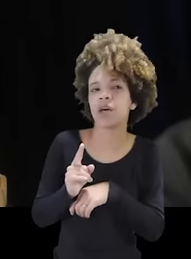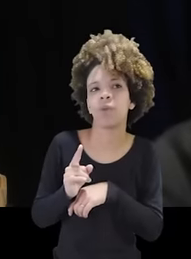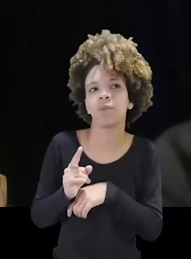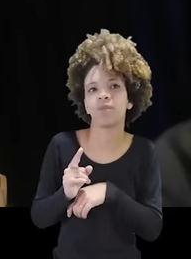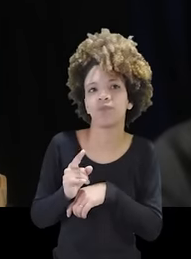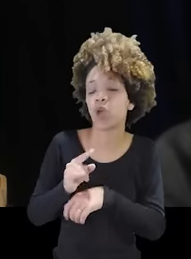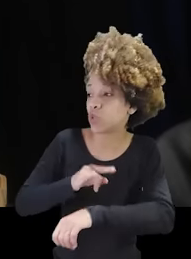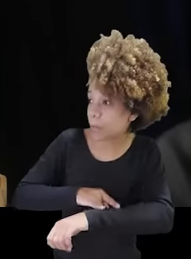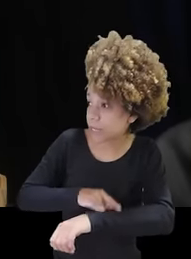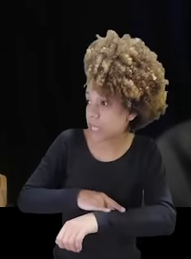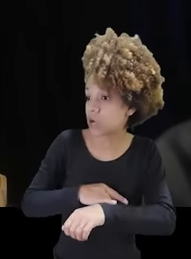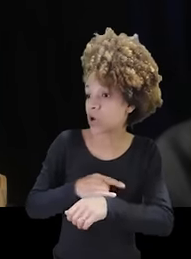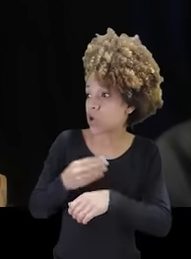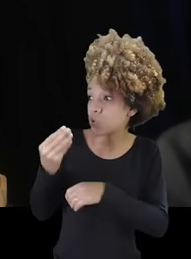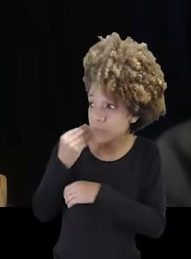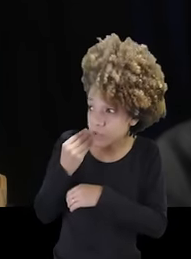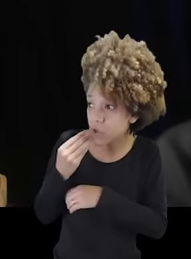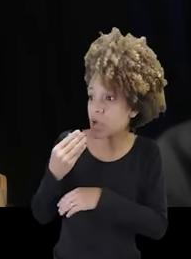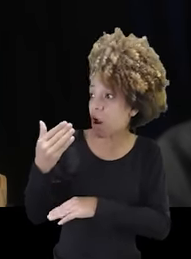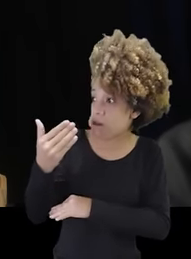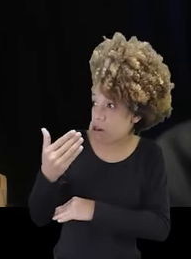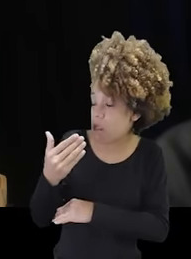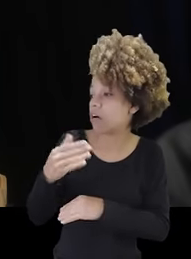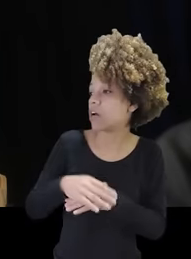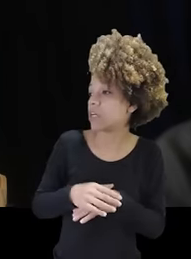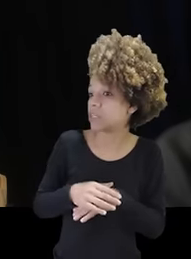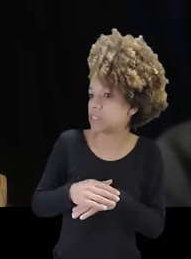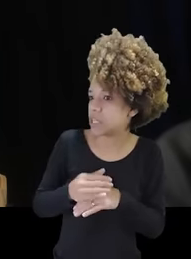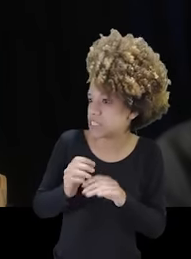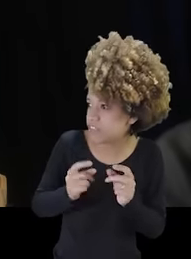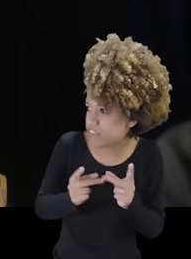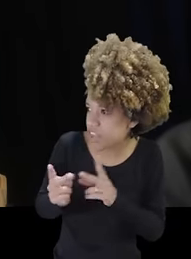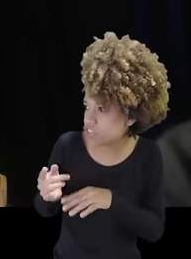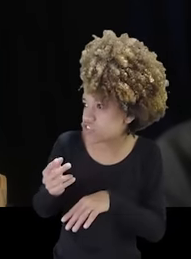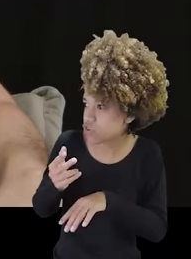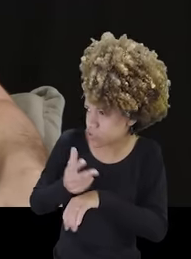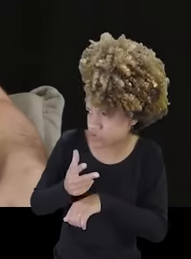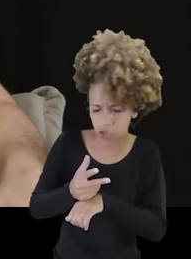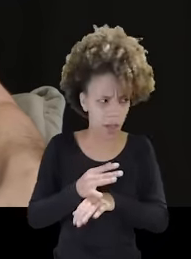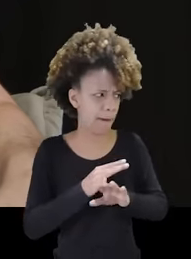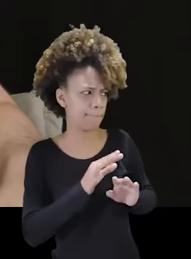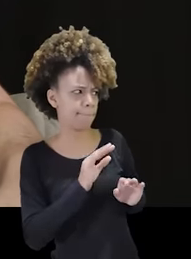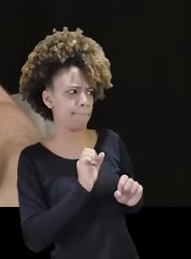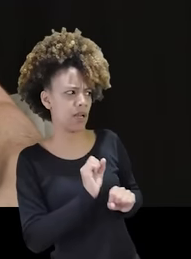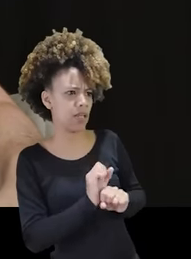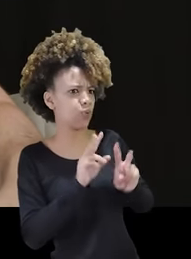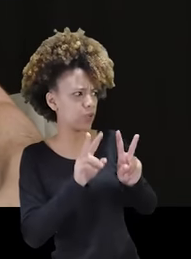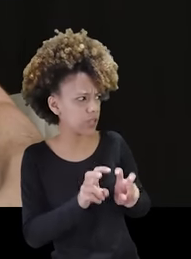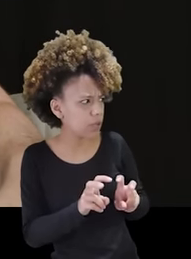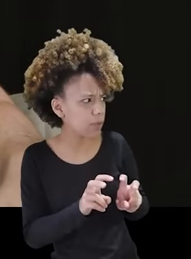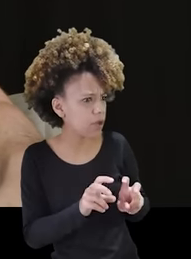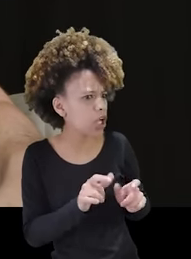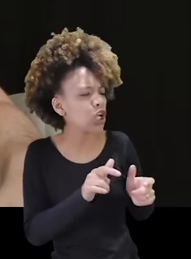tipo no banheiro no provador em motel essas coisas e aí eles vendem os vídeos pera aí agora Chegamos no assunto